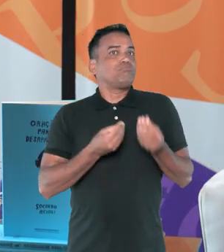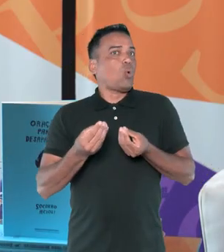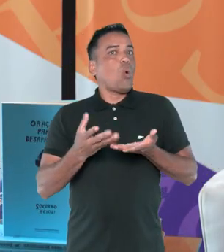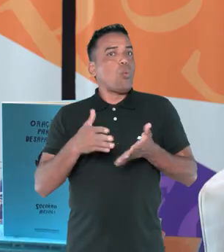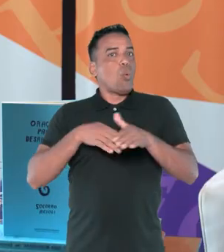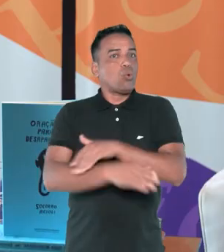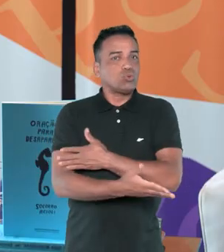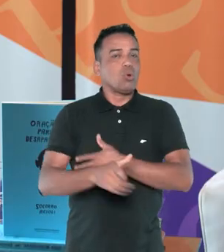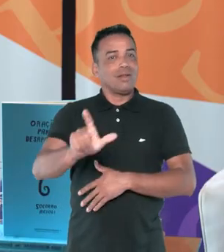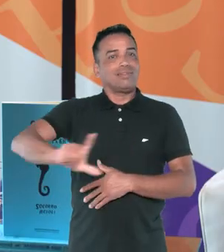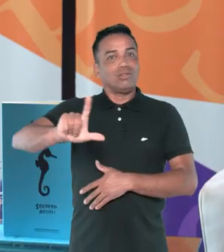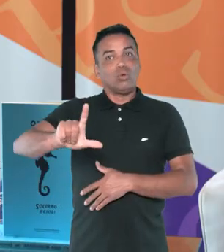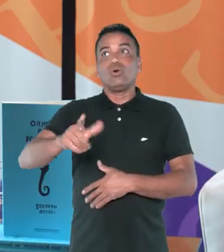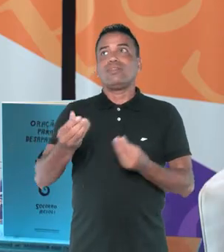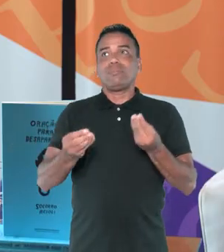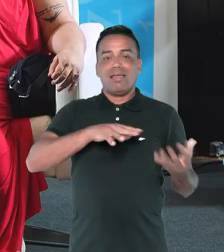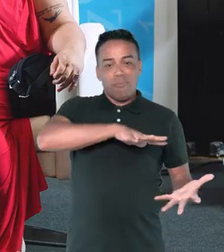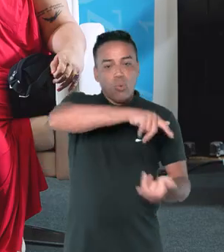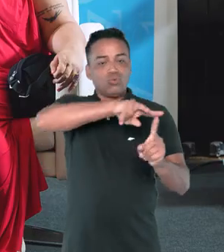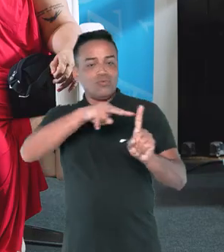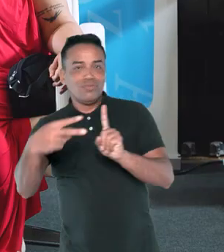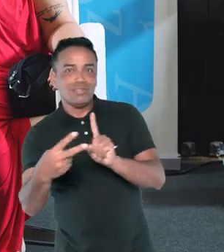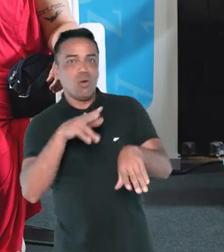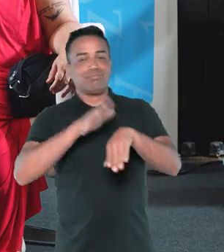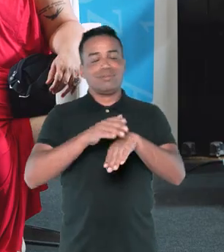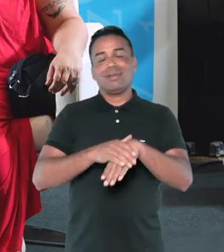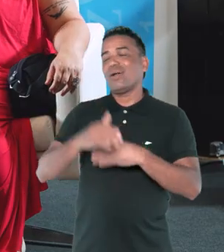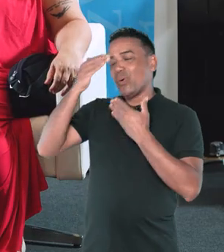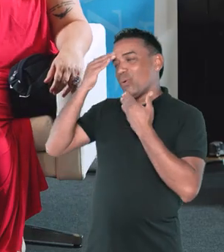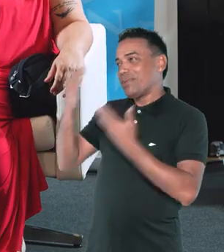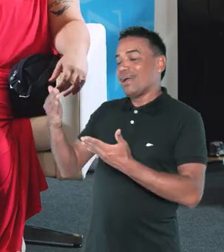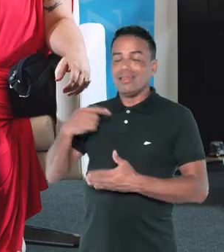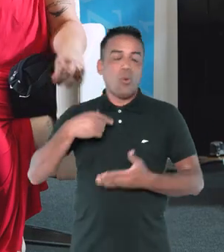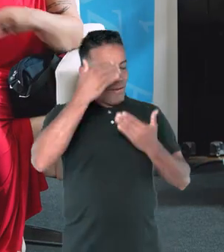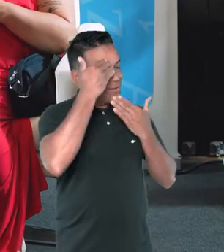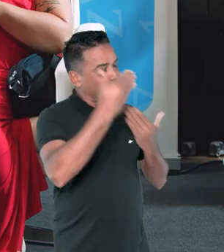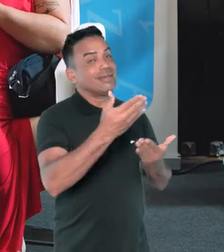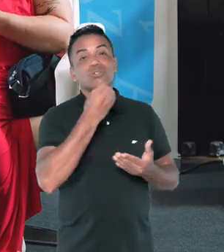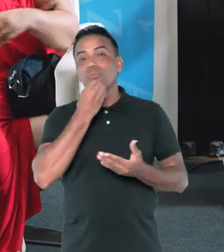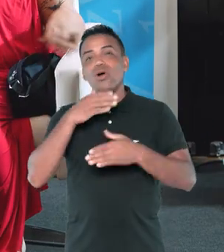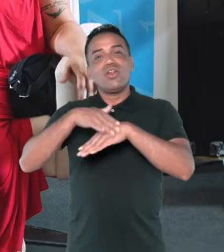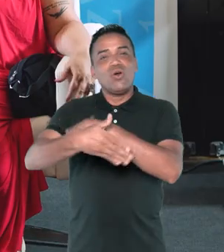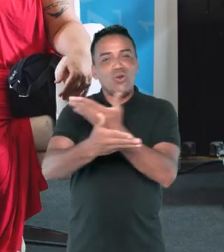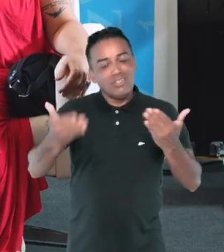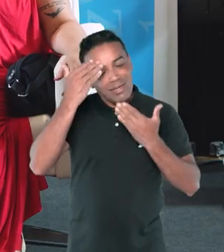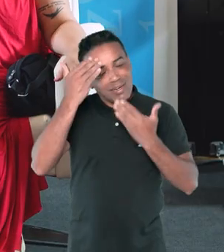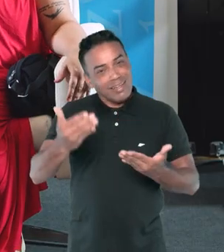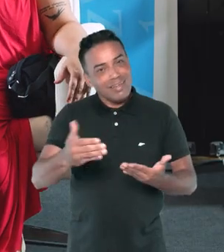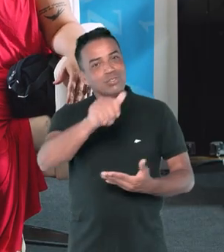a literatura e o jeito de lidar com o mundo. Socorro, muito obrigado. Eu que agradeço. Boa noite. Eu que agradeço,